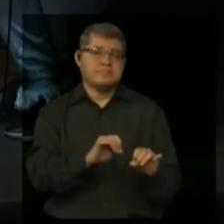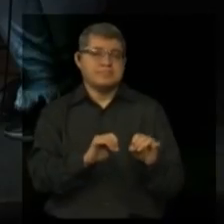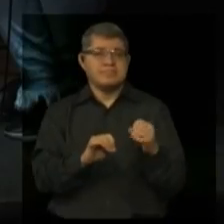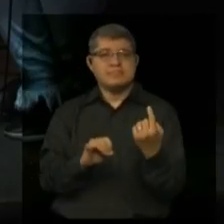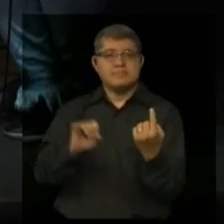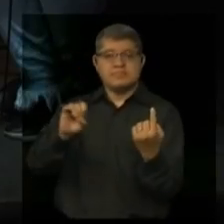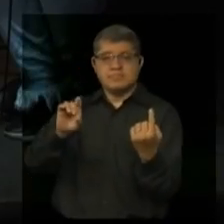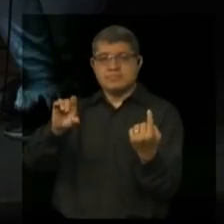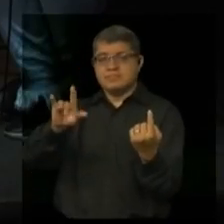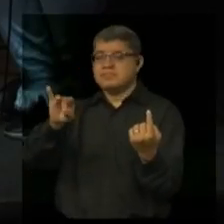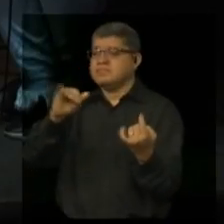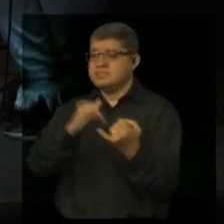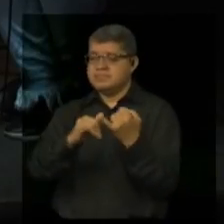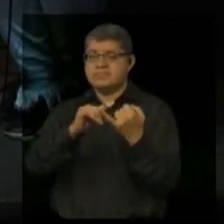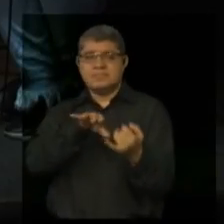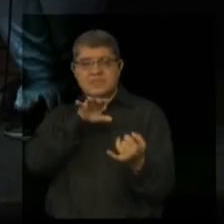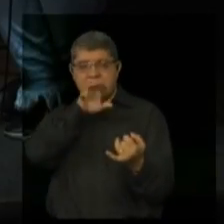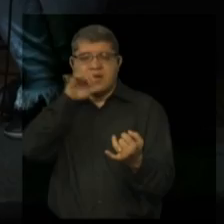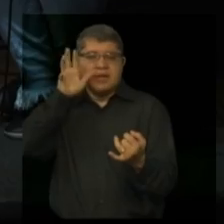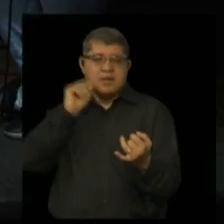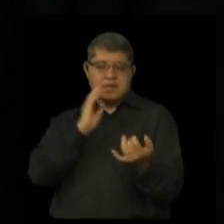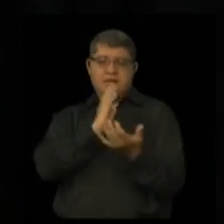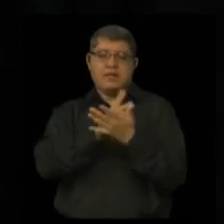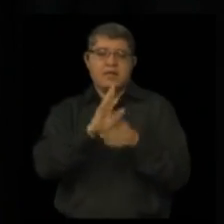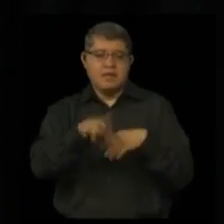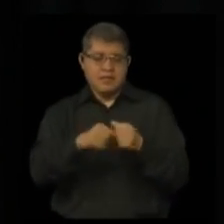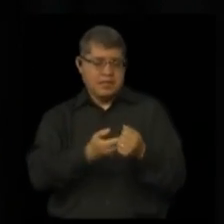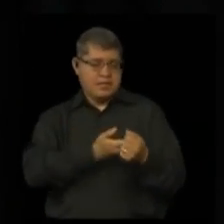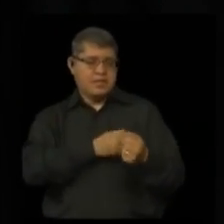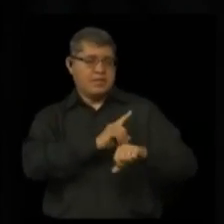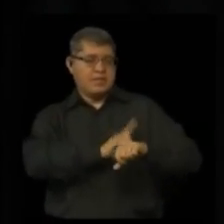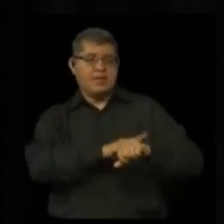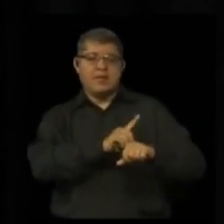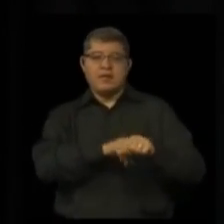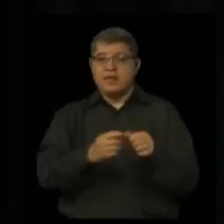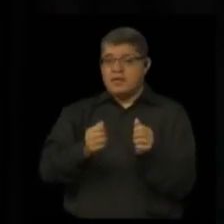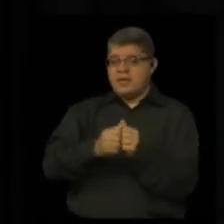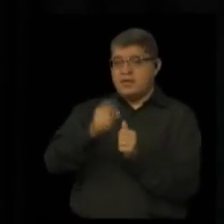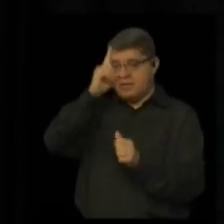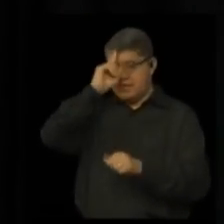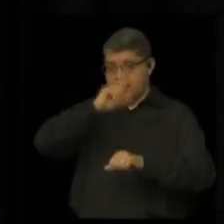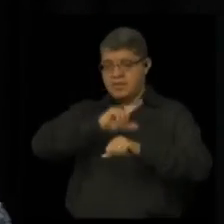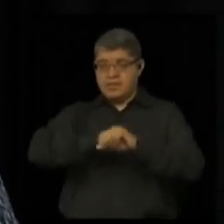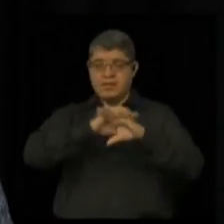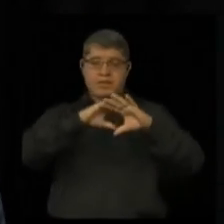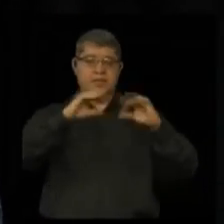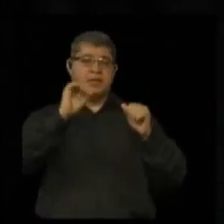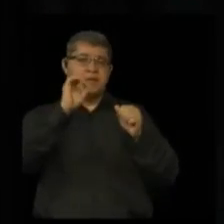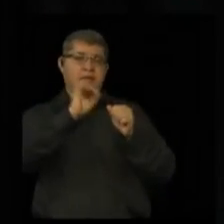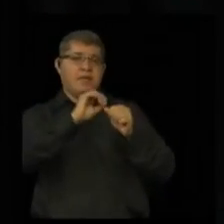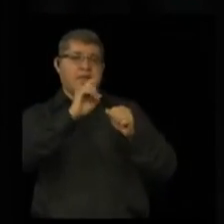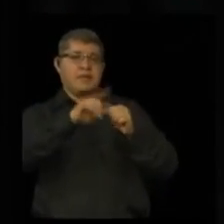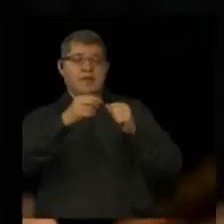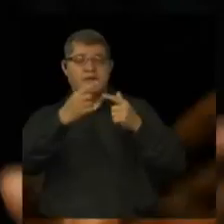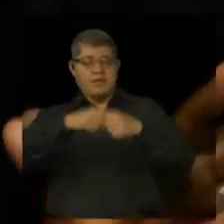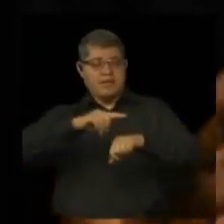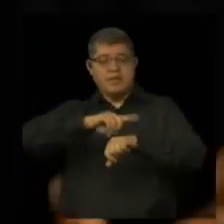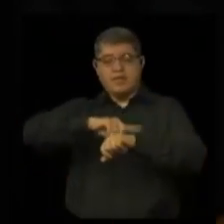Solidão é fera, solidão devora. É amiga das horas, primimando o tempo, e faz nossos